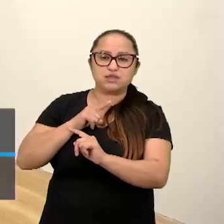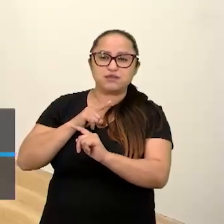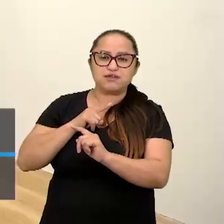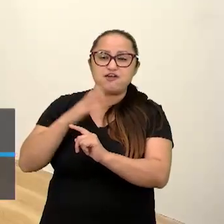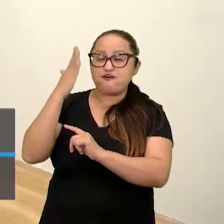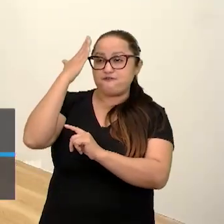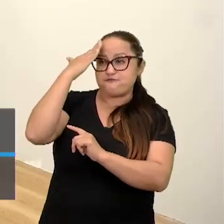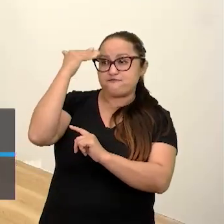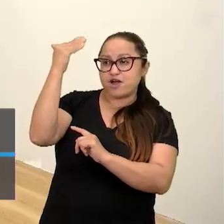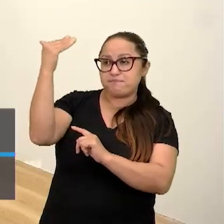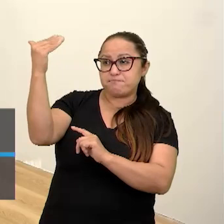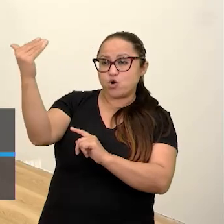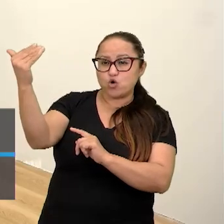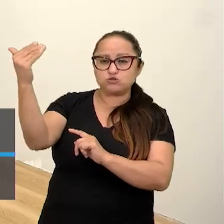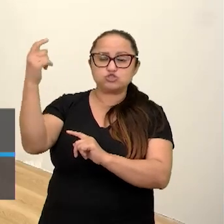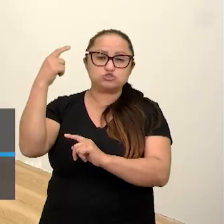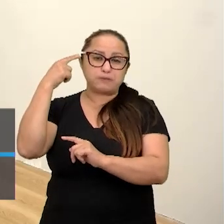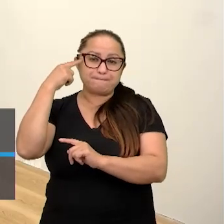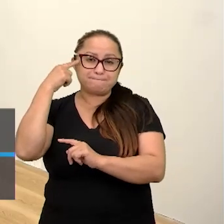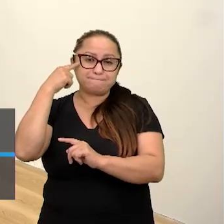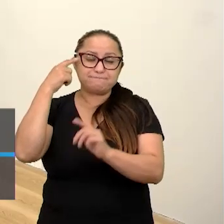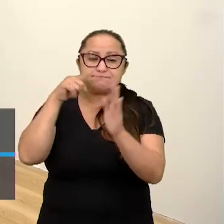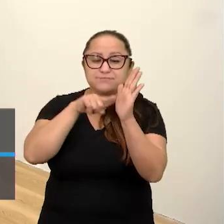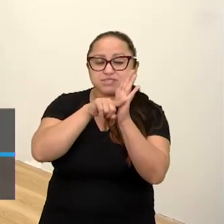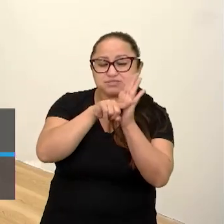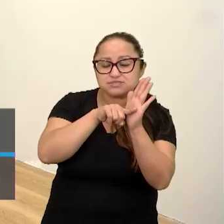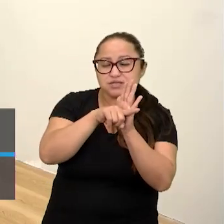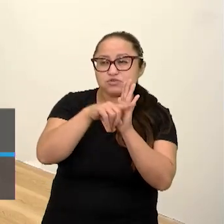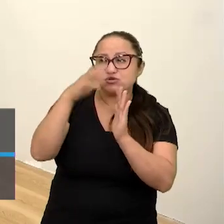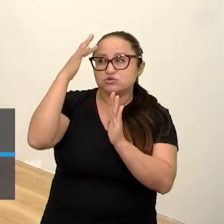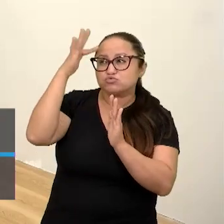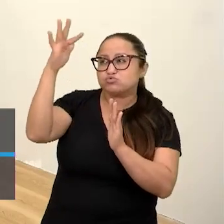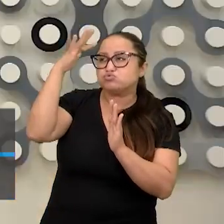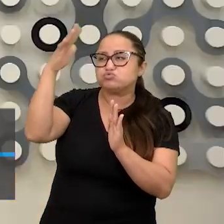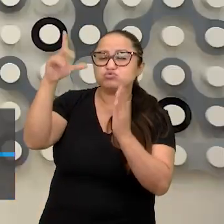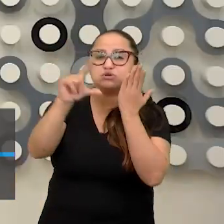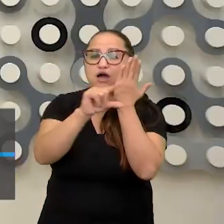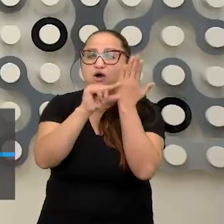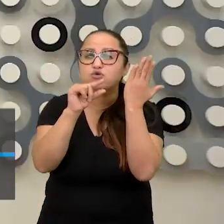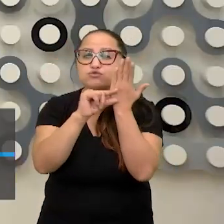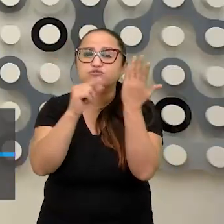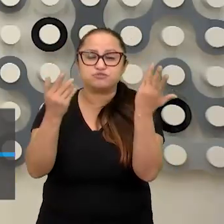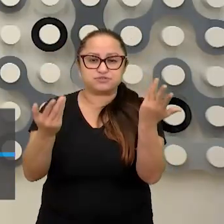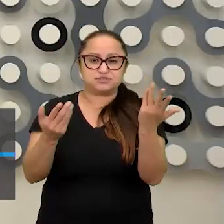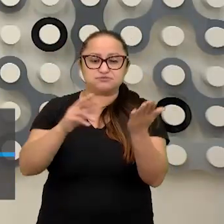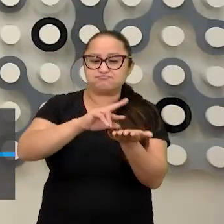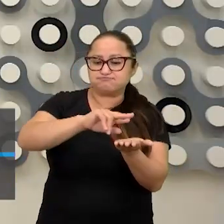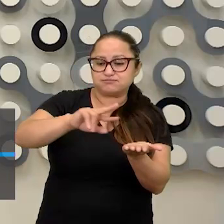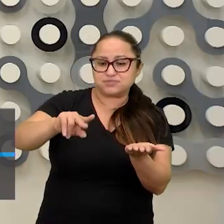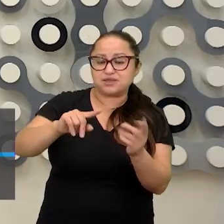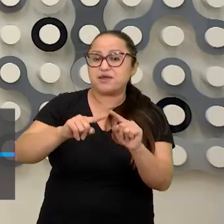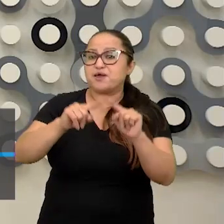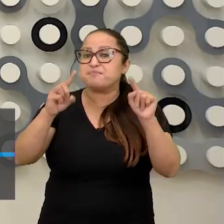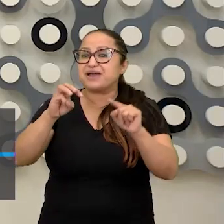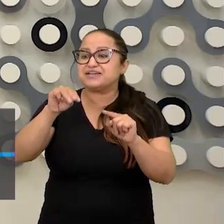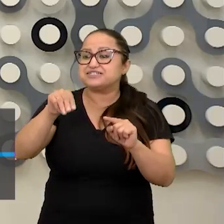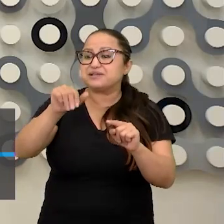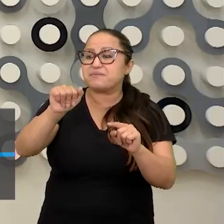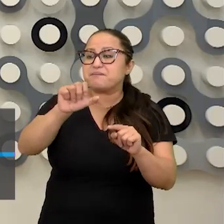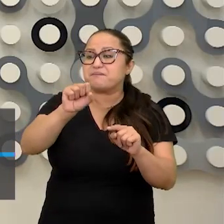pensadores, filósofos, escritores, Goethe e tantos outros, né? Agora, de massas é uma coisa